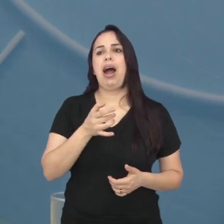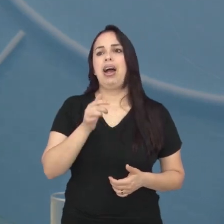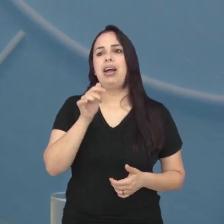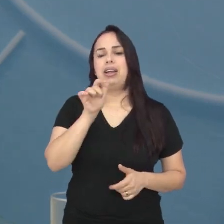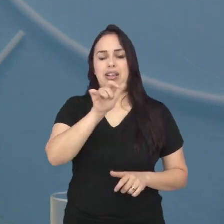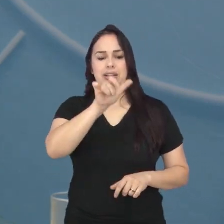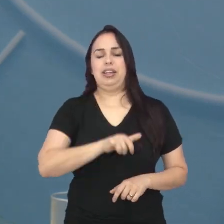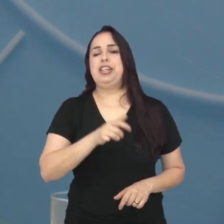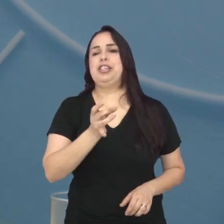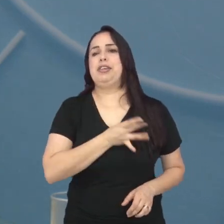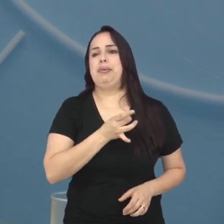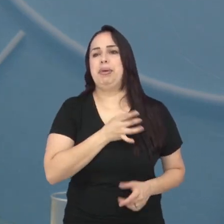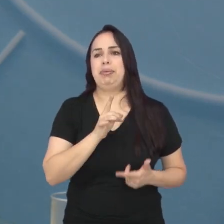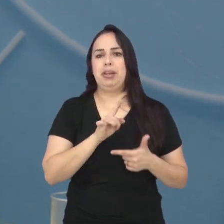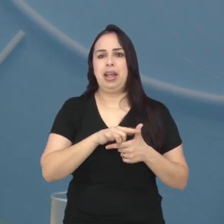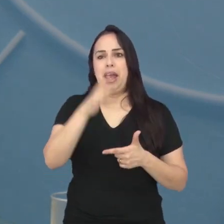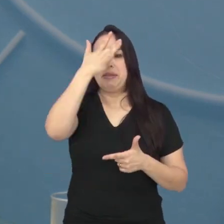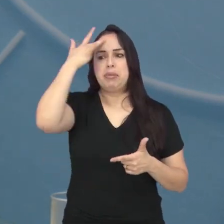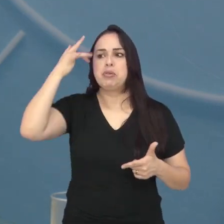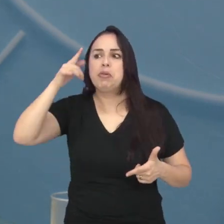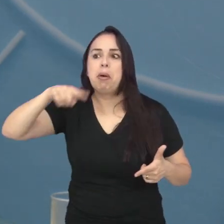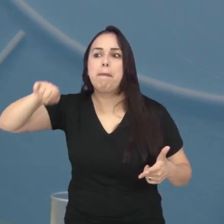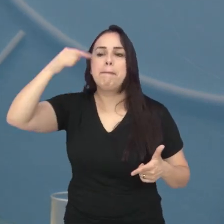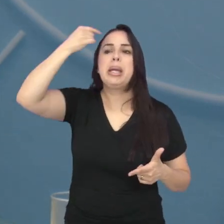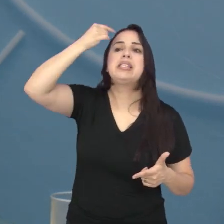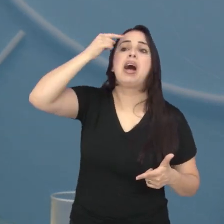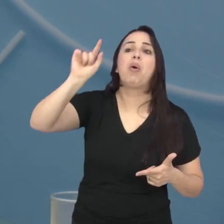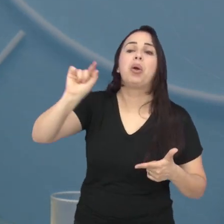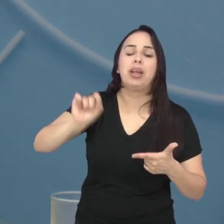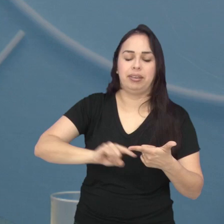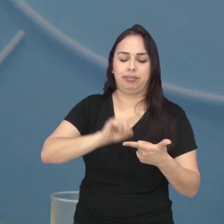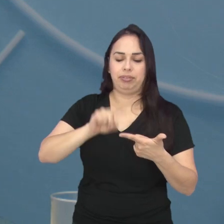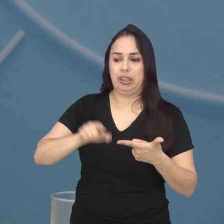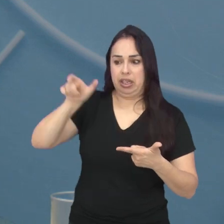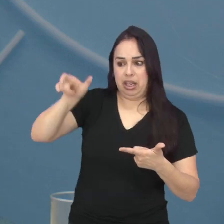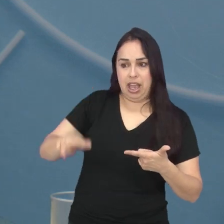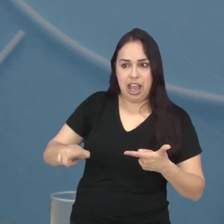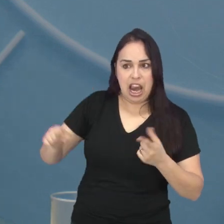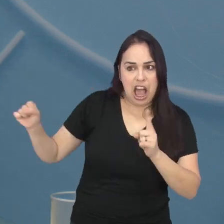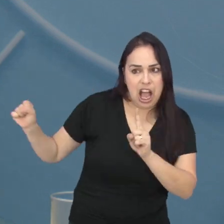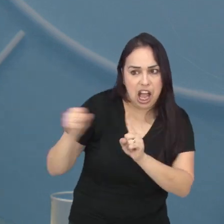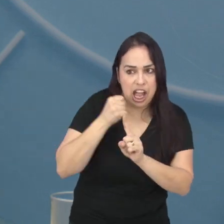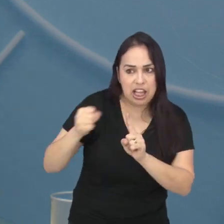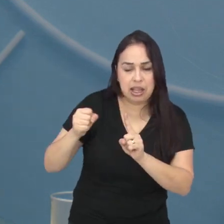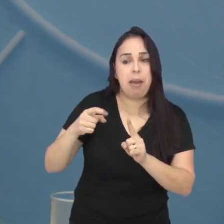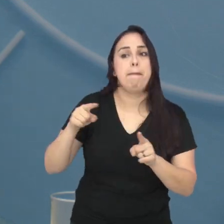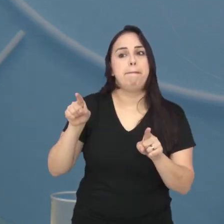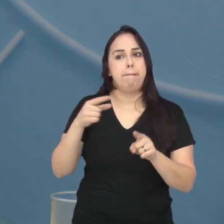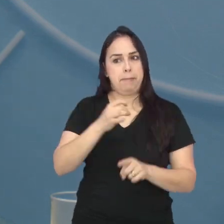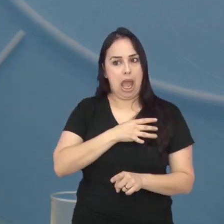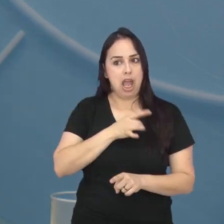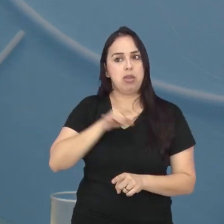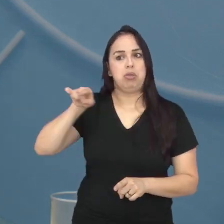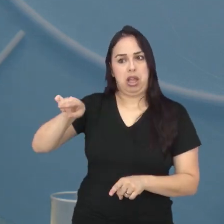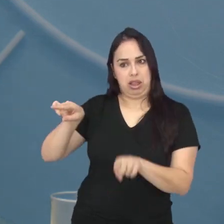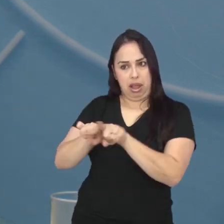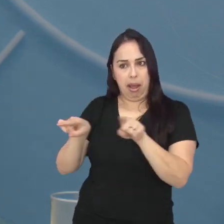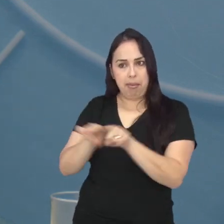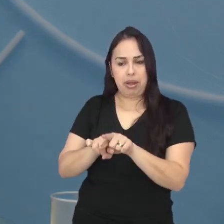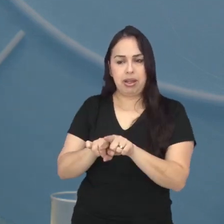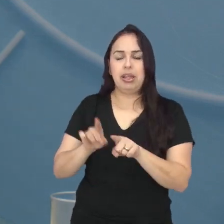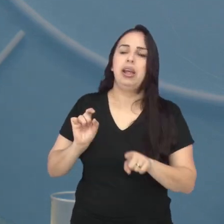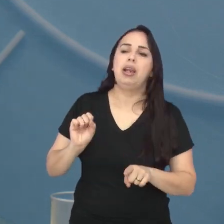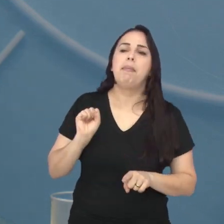os medos. Então, é o medo de o que os outros vão pensar. Se o abusador é muito agressivo, então tem medo dele também, do que ele